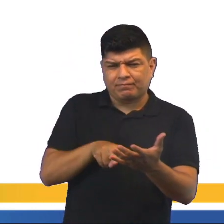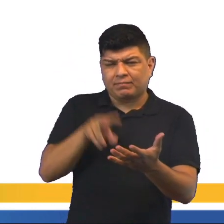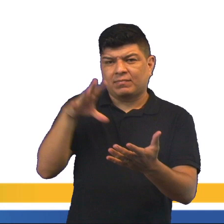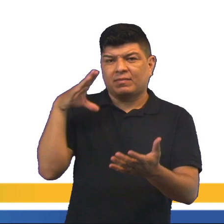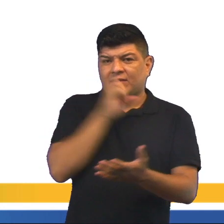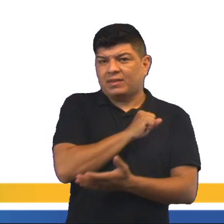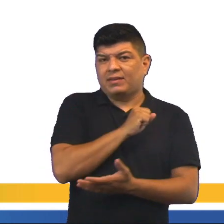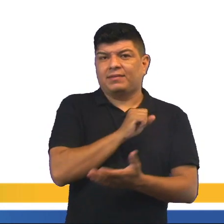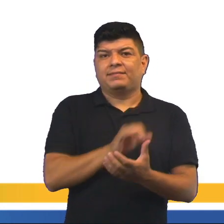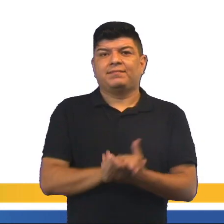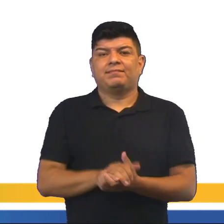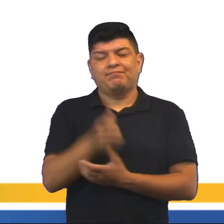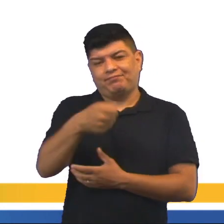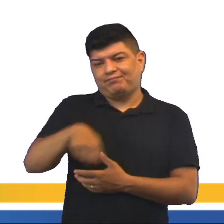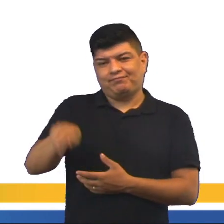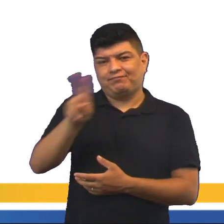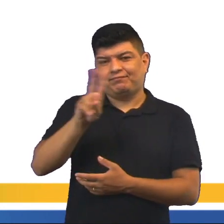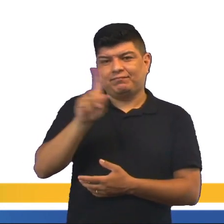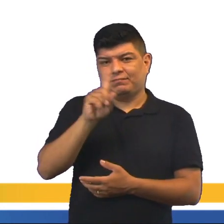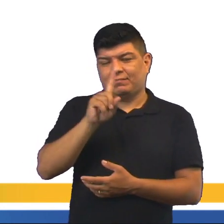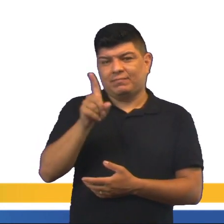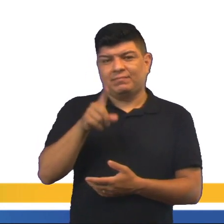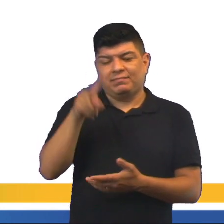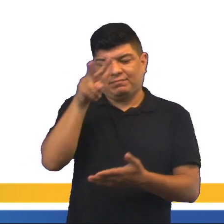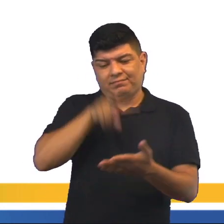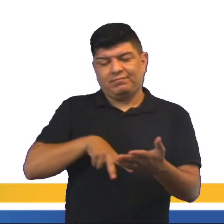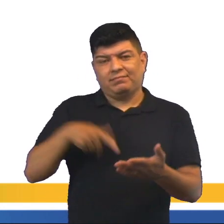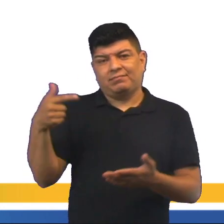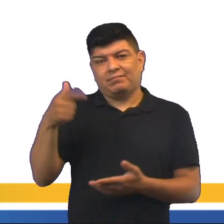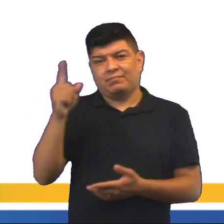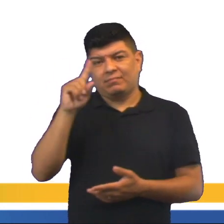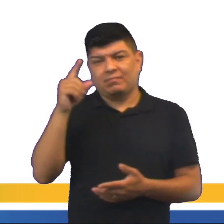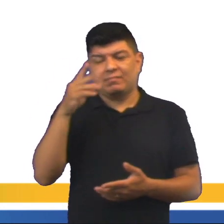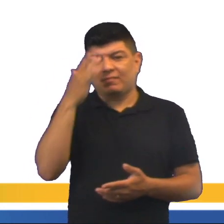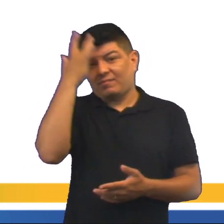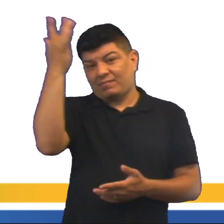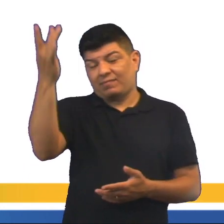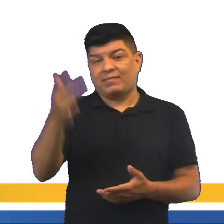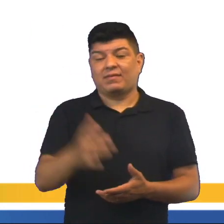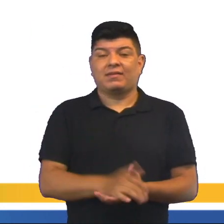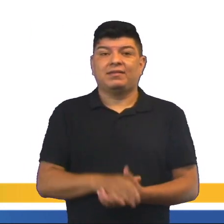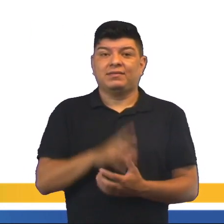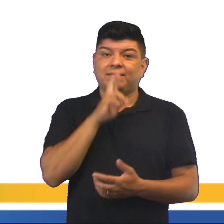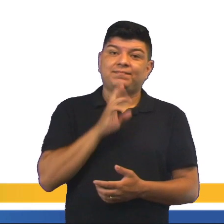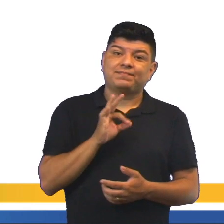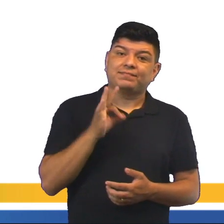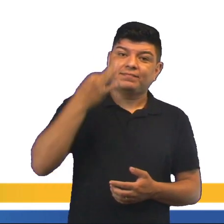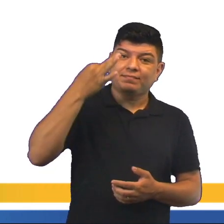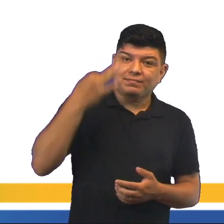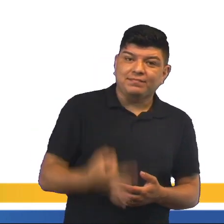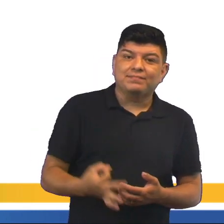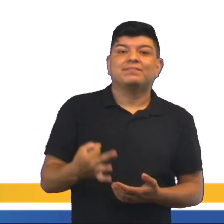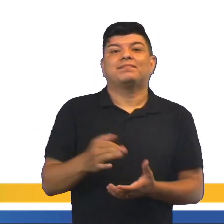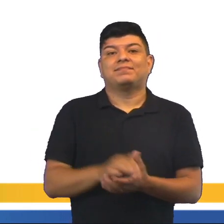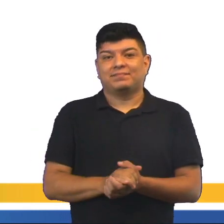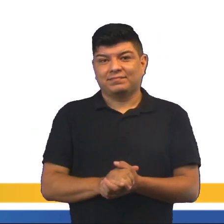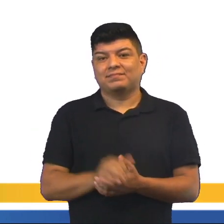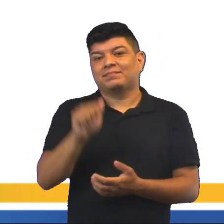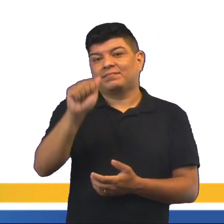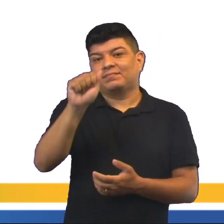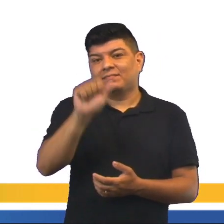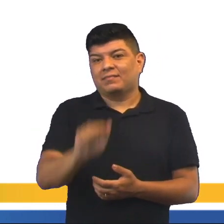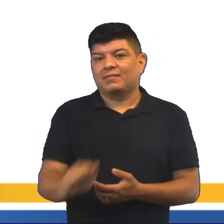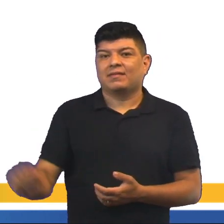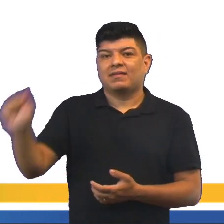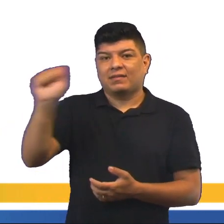agora? Essa aqui nem precisava você dar a segunda lida, né? Porque está bem tranquilo, está bem fácil. Vamos para a resposta? Claro que é o continente